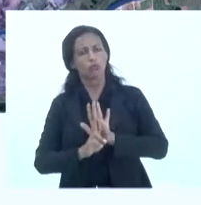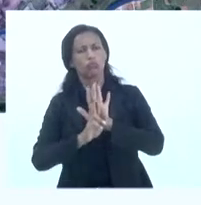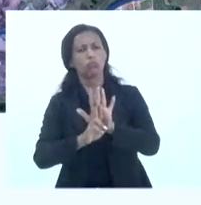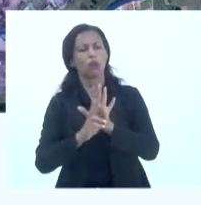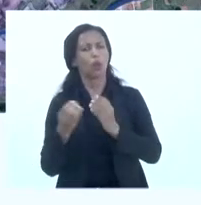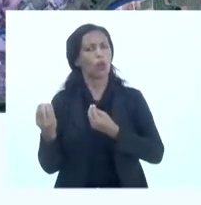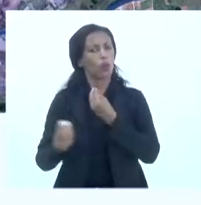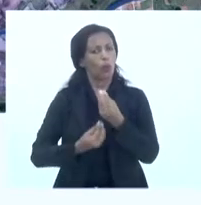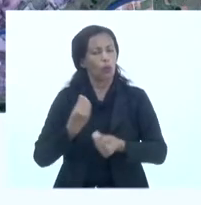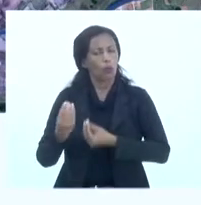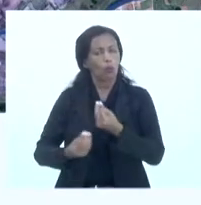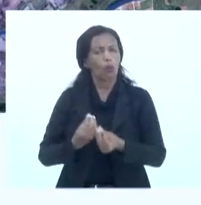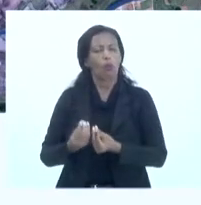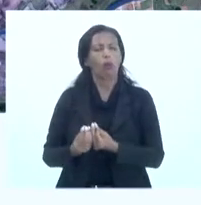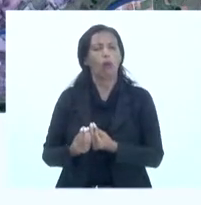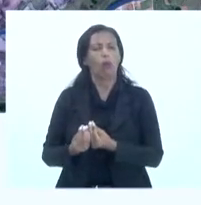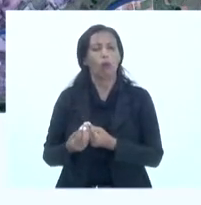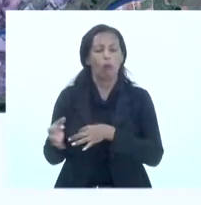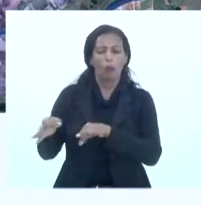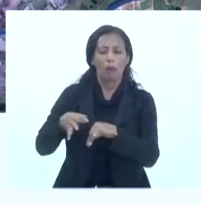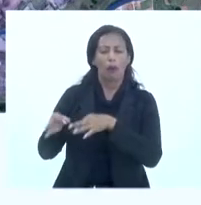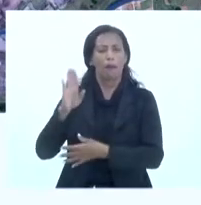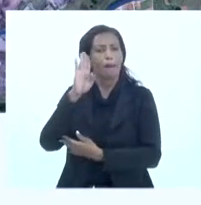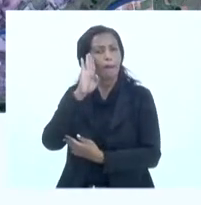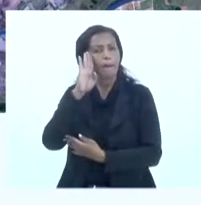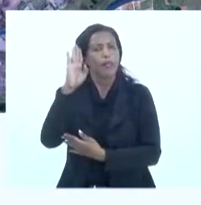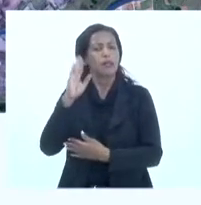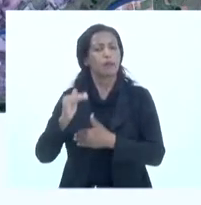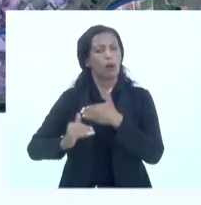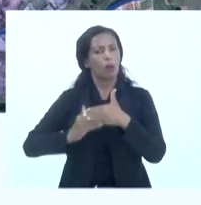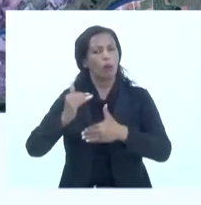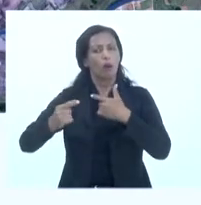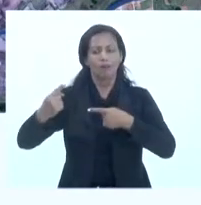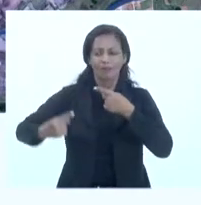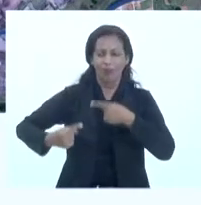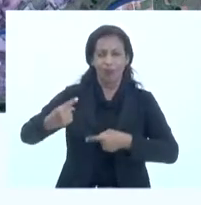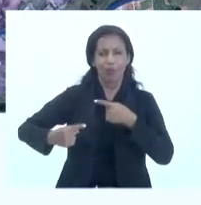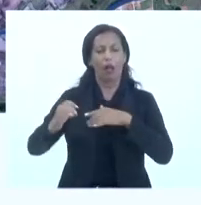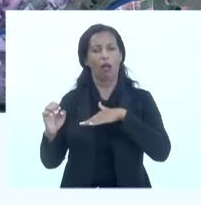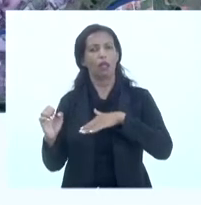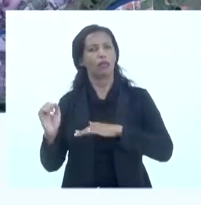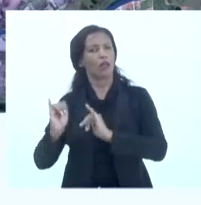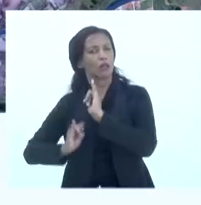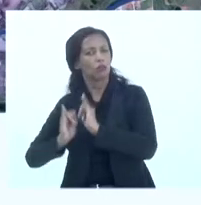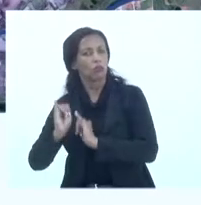como os projetos prioritários para o desenvolvimento da competitividade da indústria